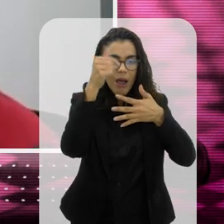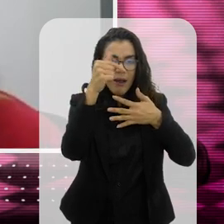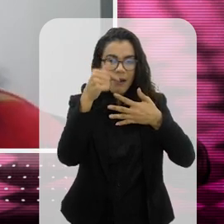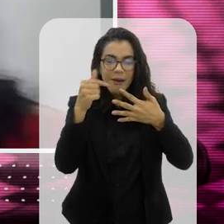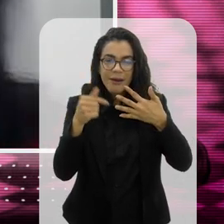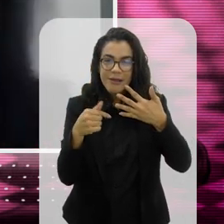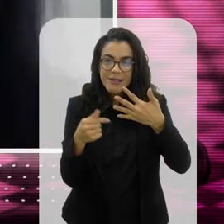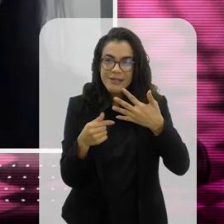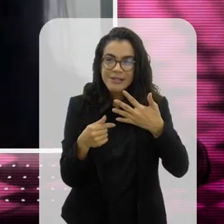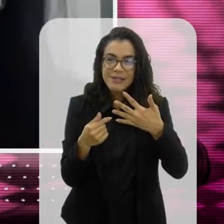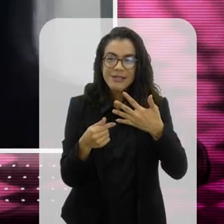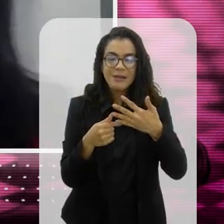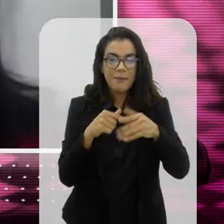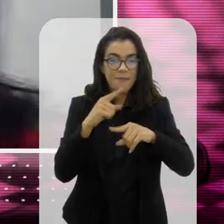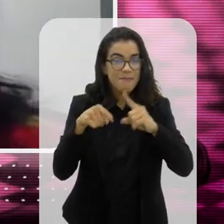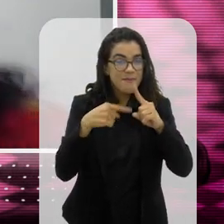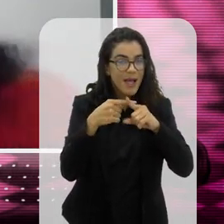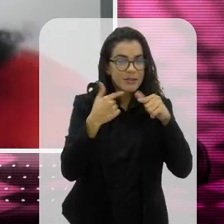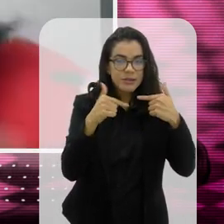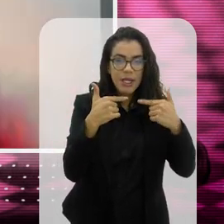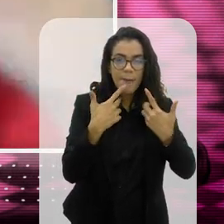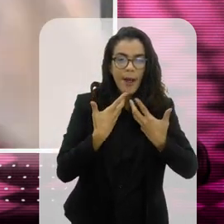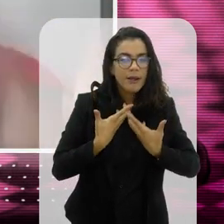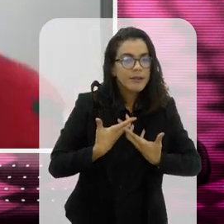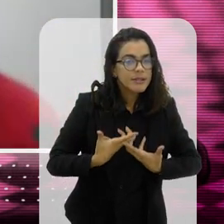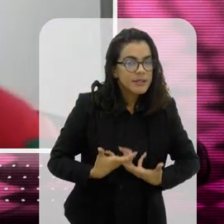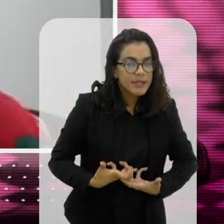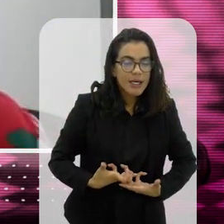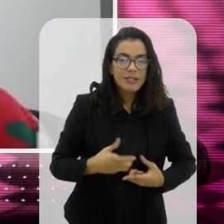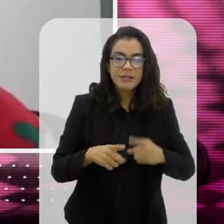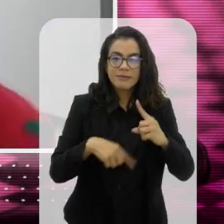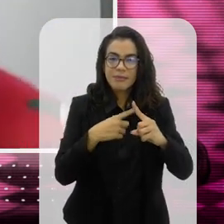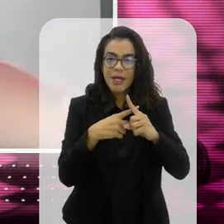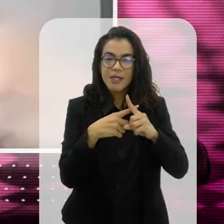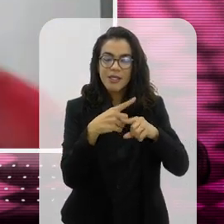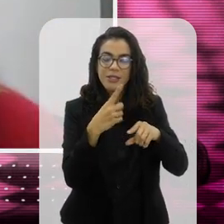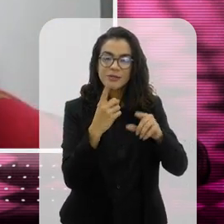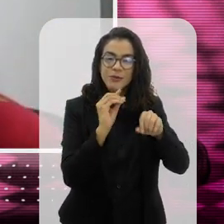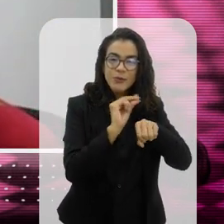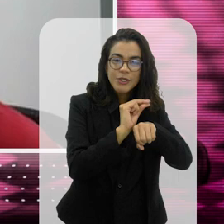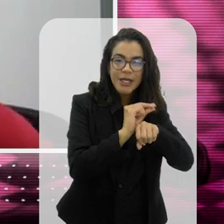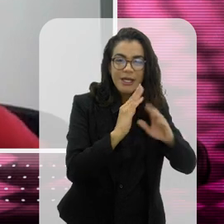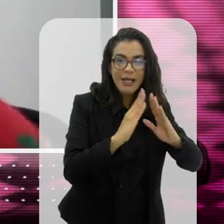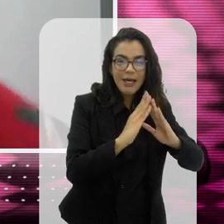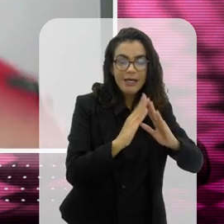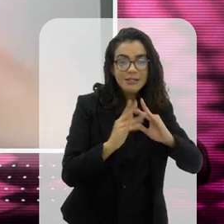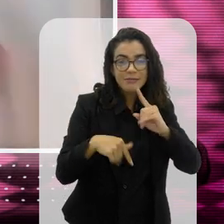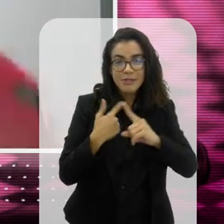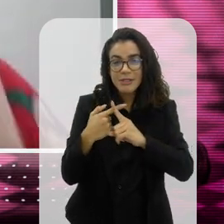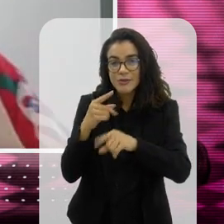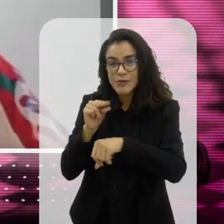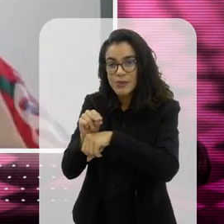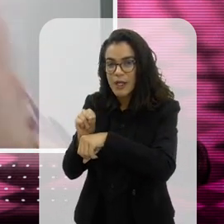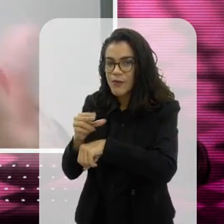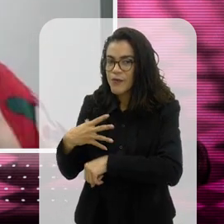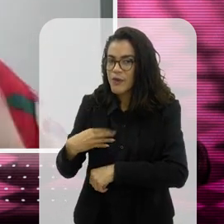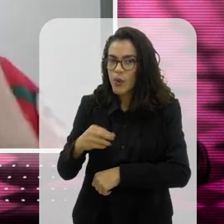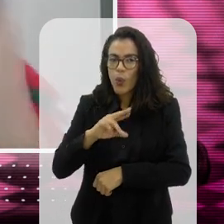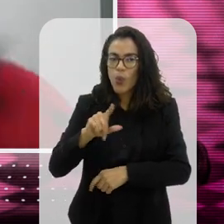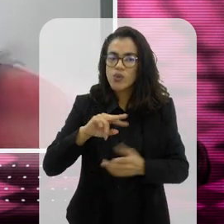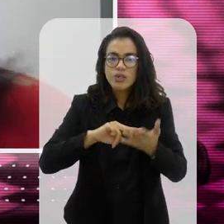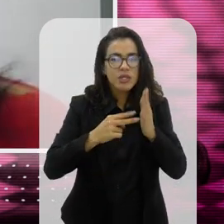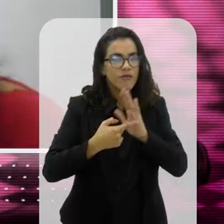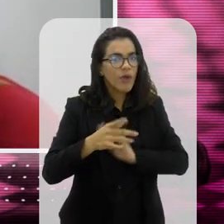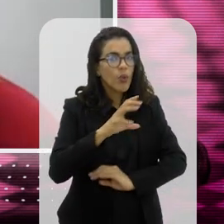esses outros pontos que a gente colocou aqui. Com o trabalho que esgota a gente, com o cuidado de casa que esgota a gente, com o cuidado com os filhos que